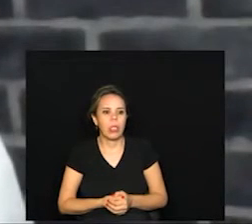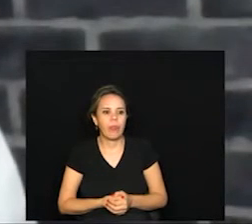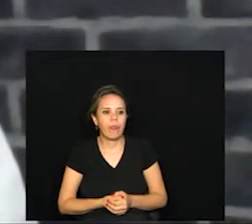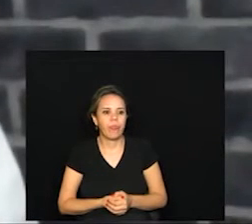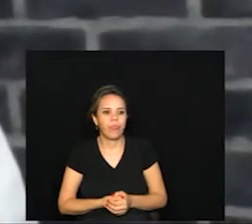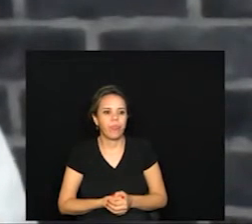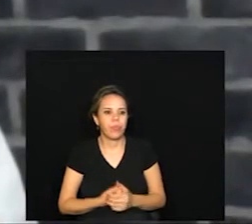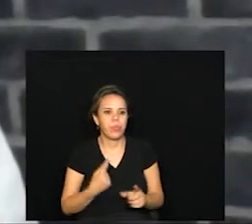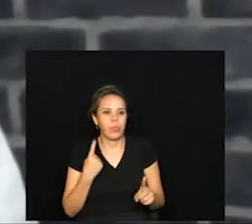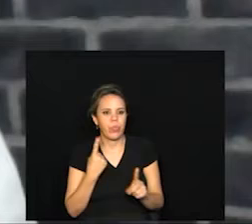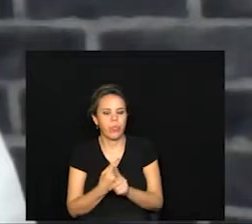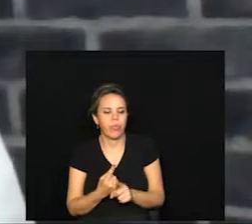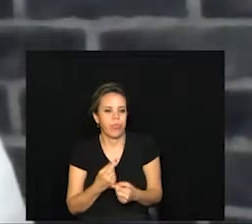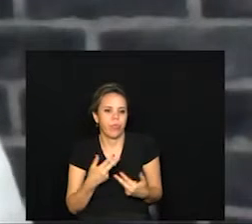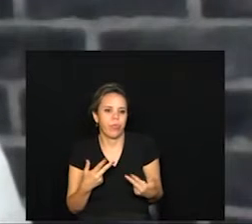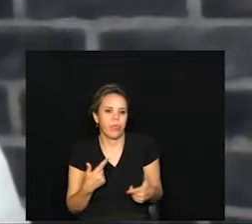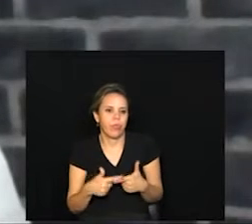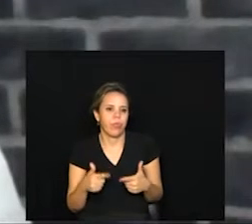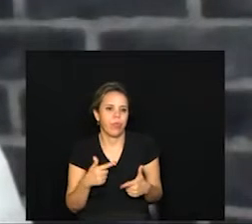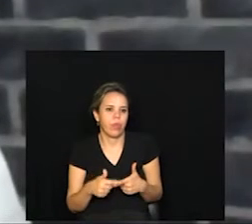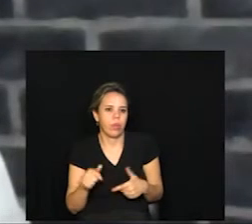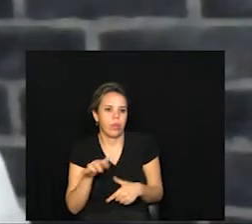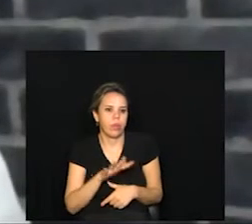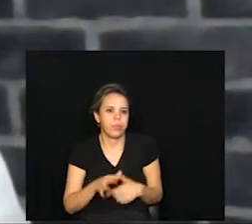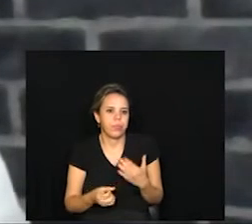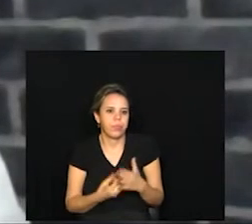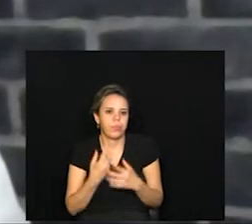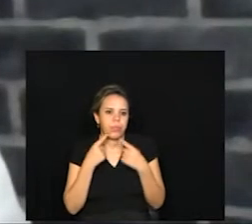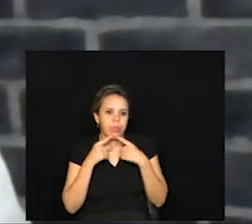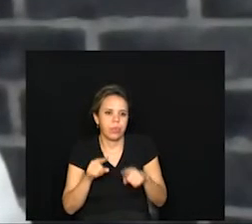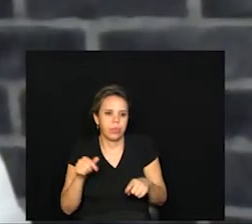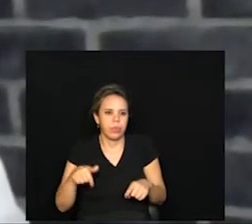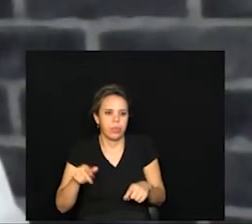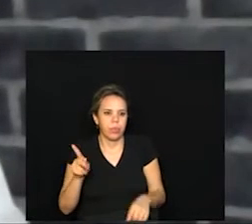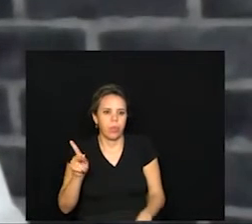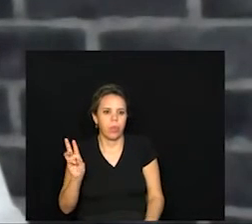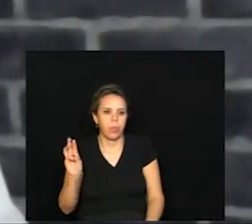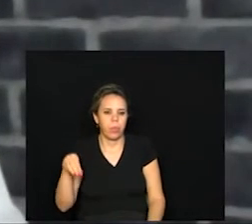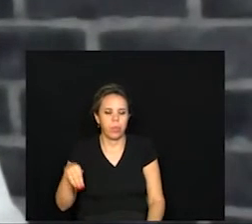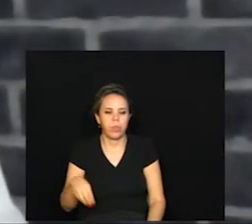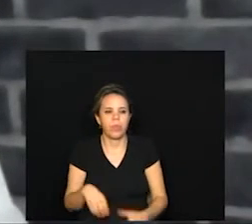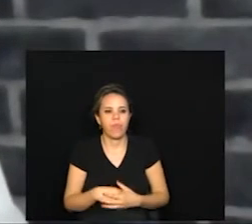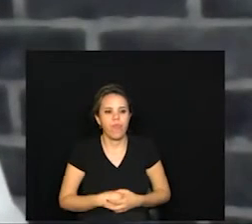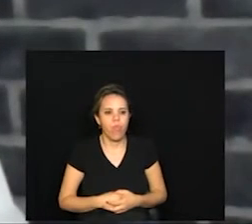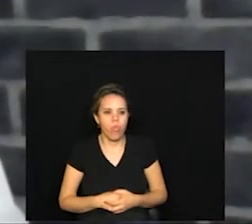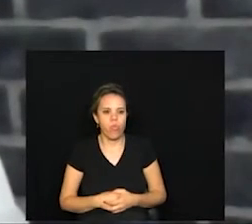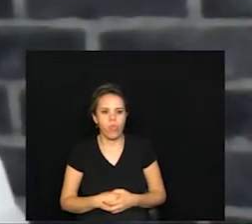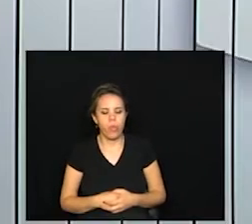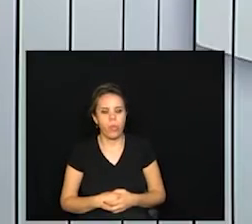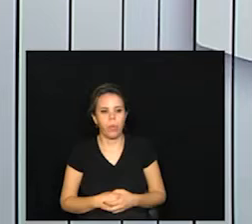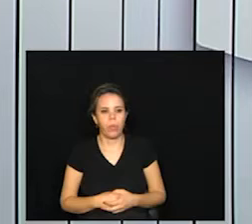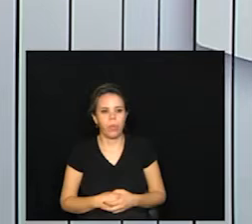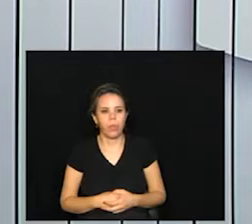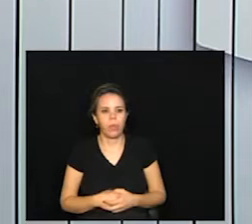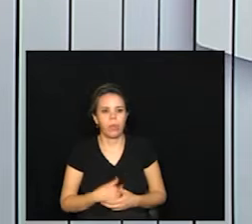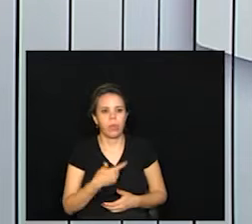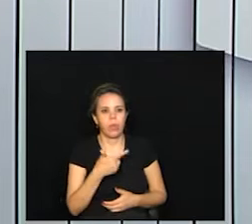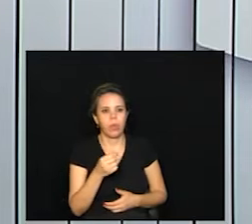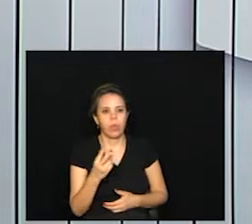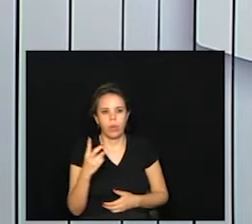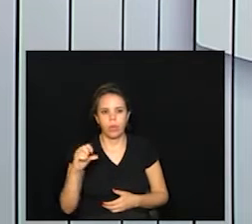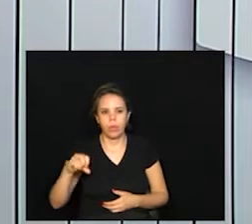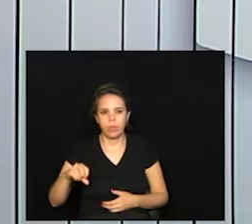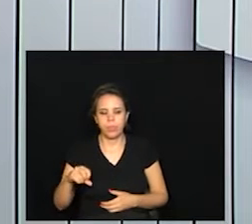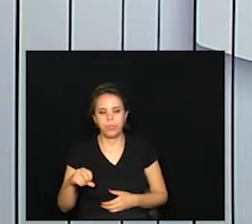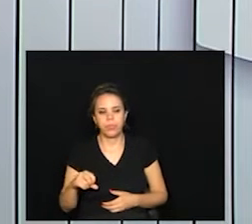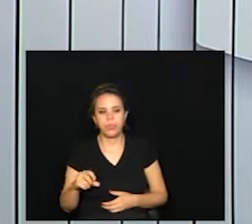ele acabou encontrando problemas e gerando essas reclamações aqui no PROCON. O Éder, em